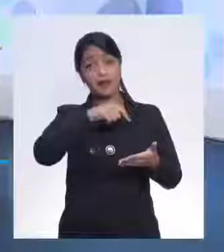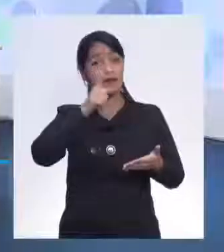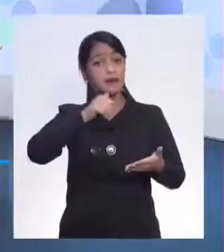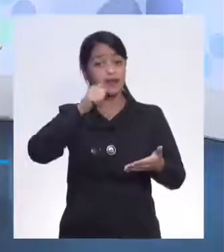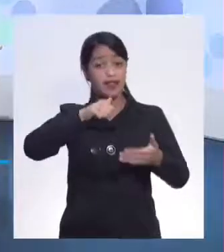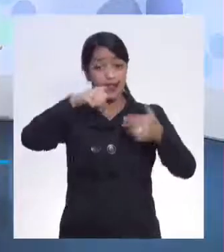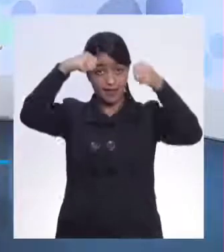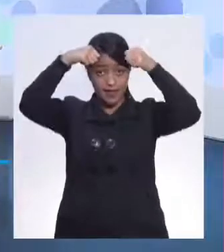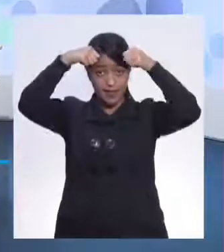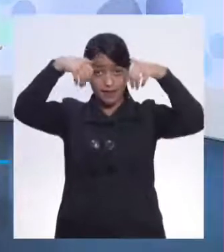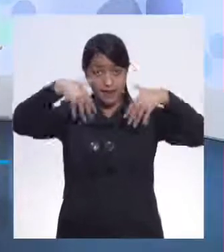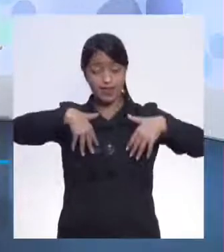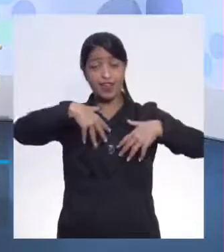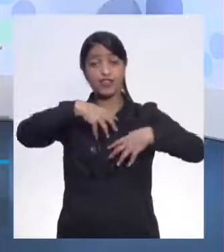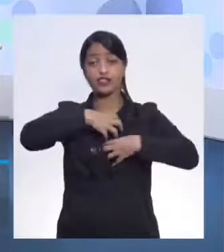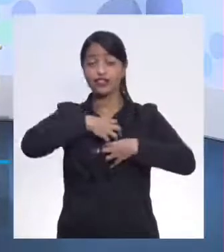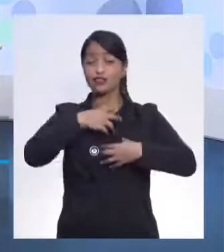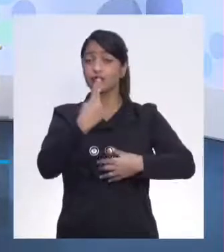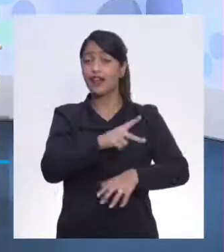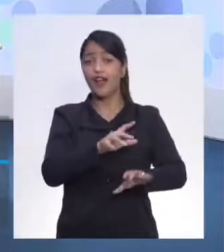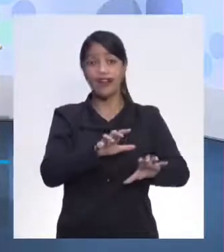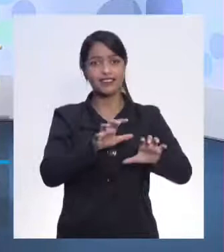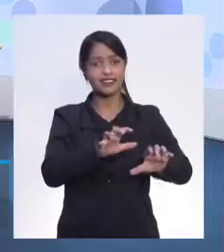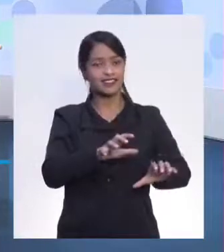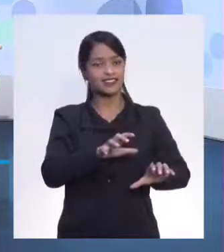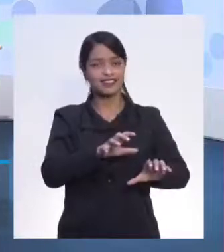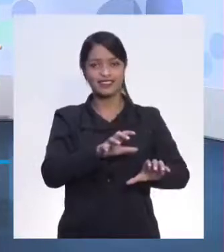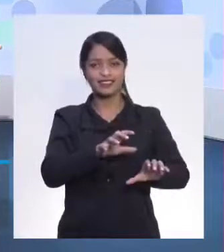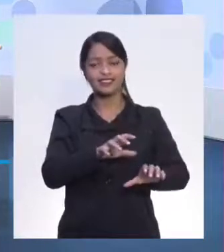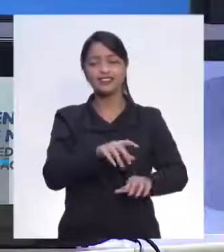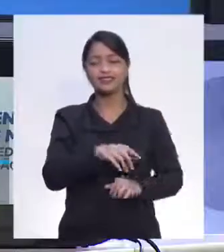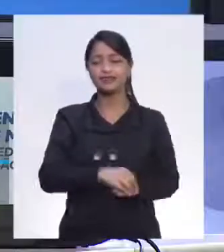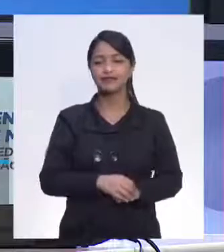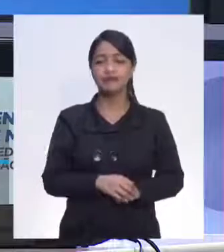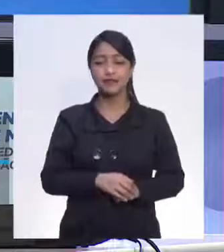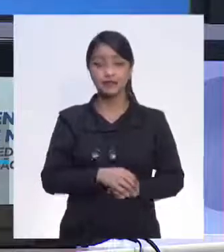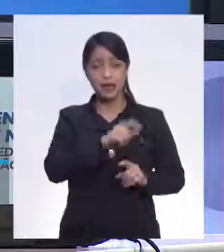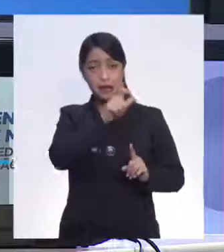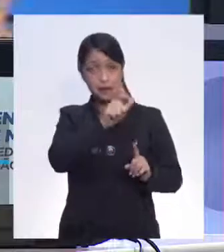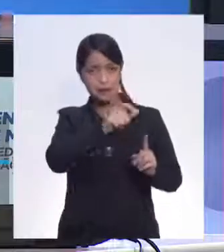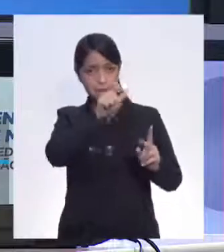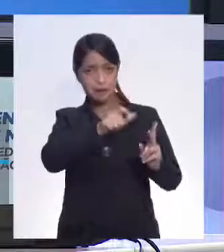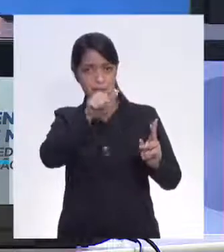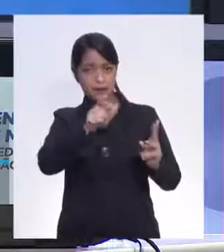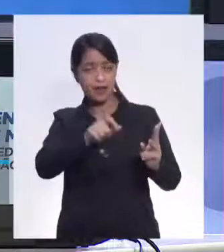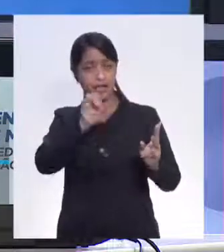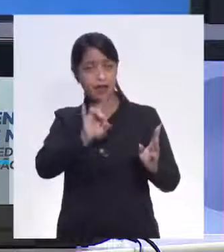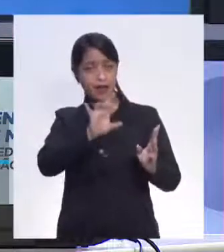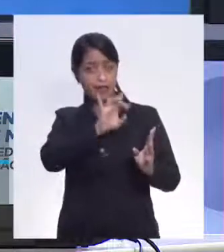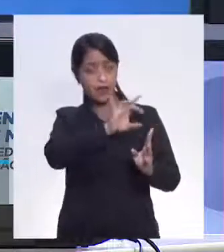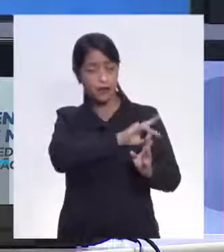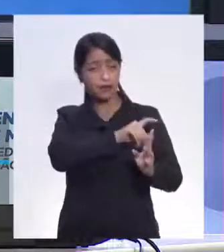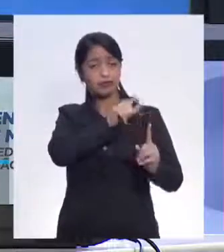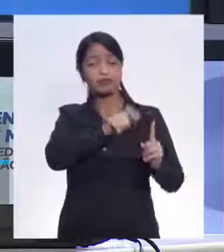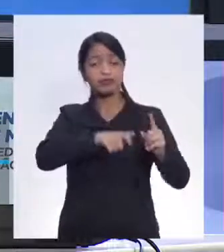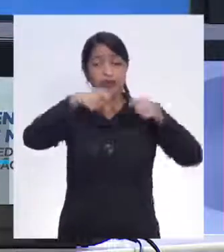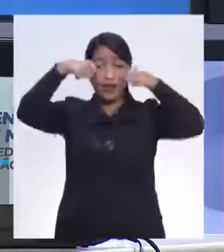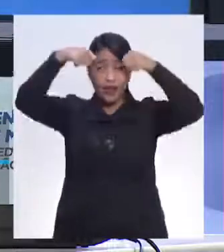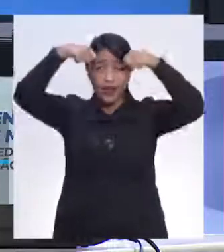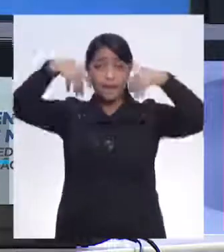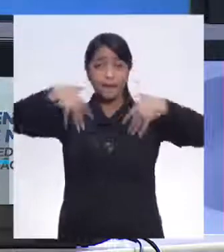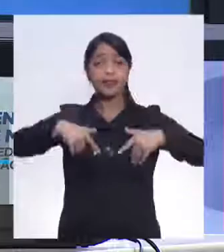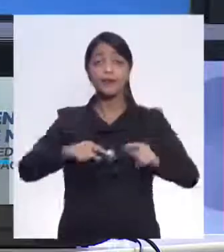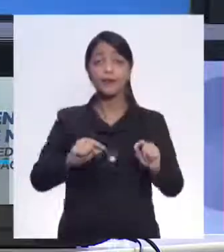dentro do Sítio do Pica-Pau Amarelo. Na construção daqueles personagens, ele colocou, como ela bem pautou, uma boneca, e